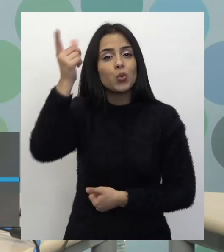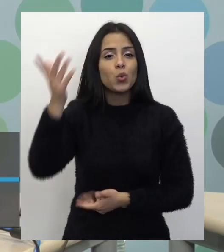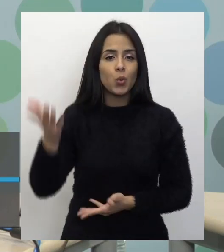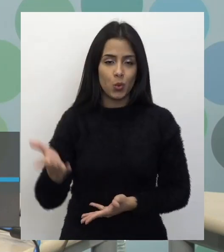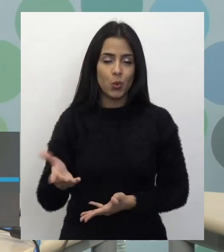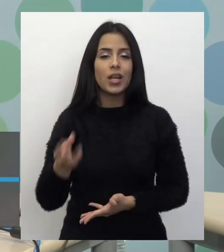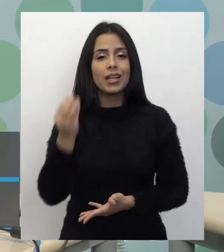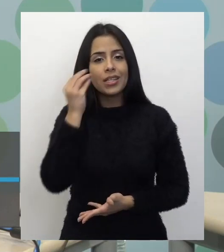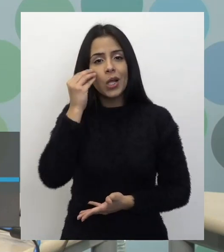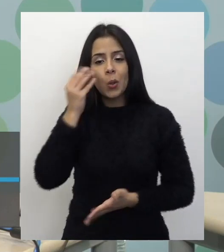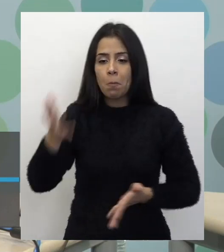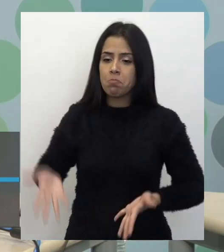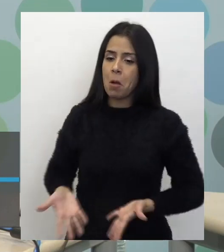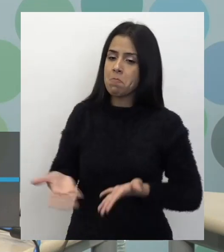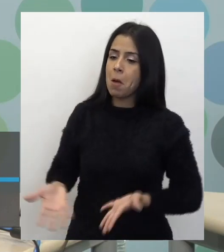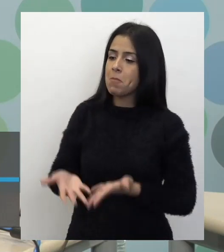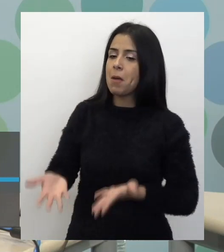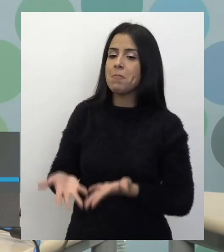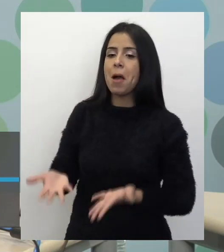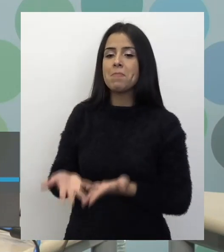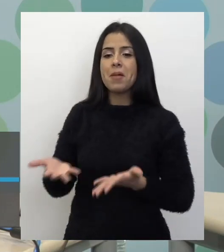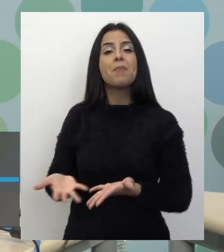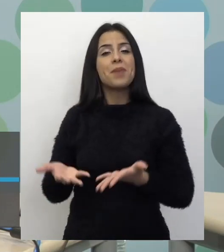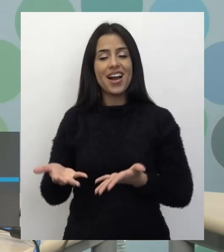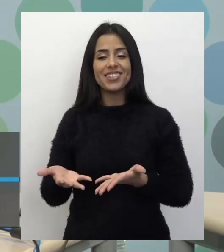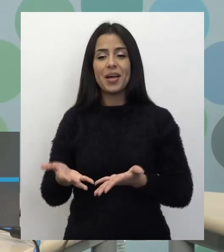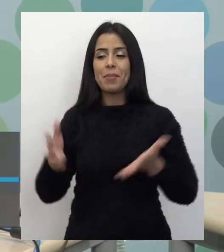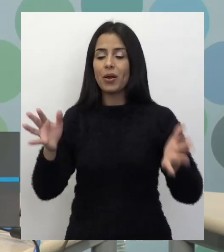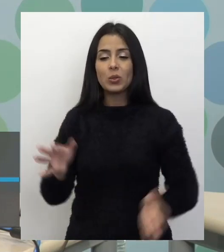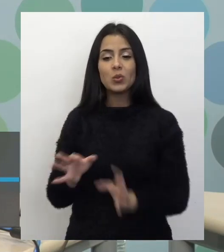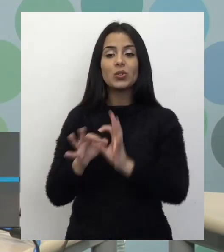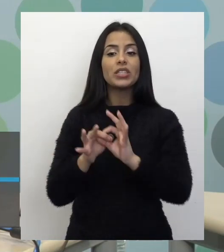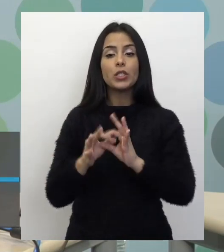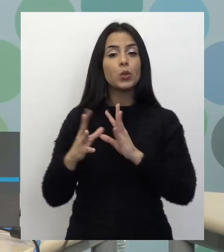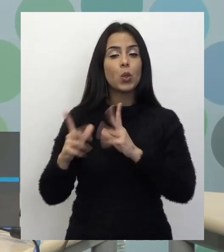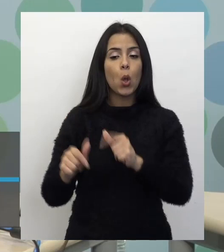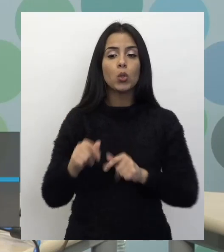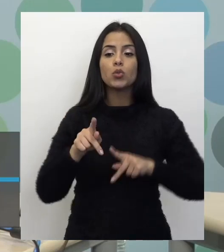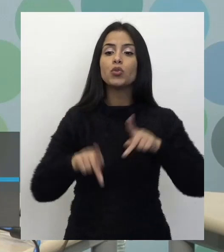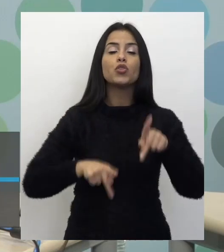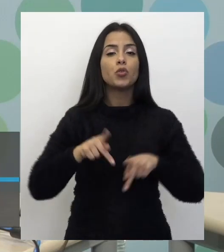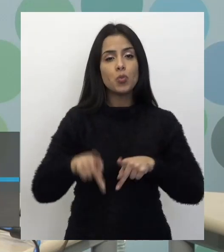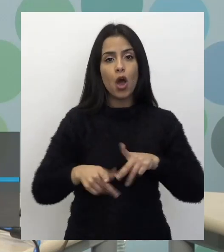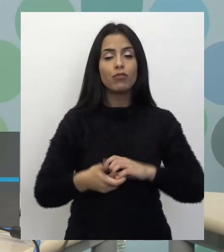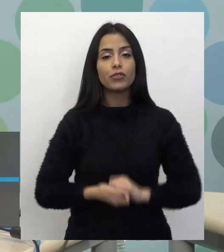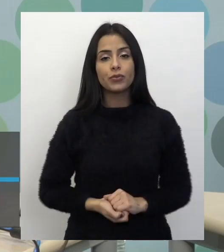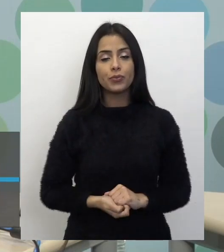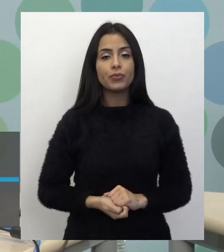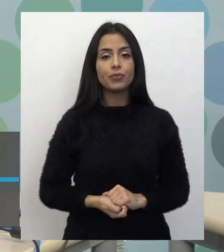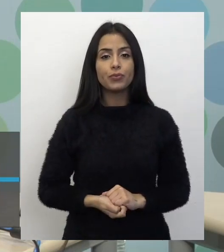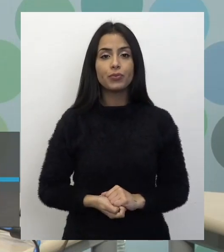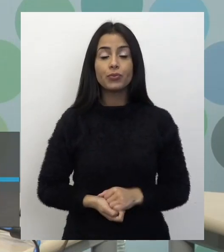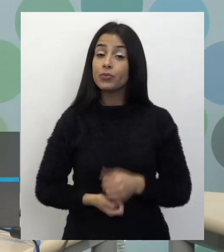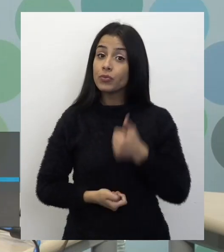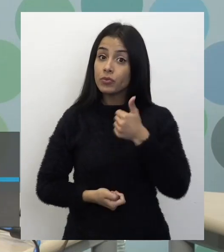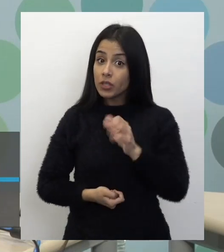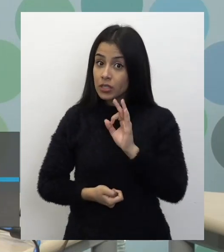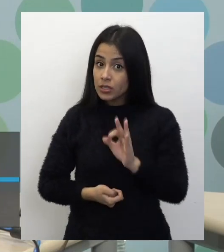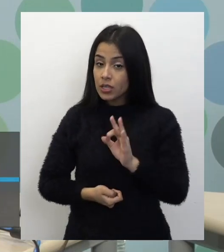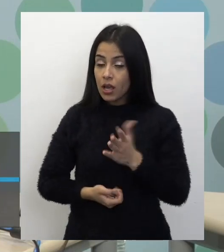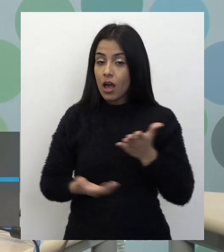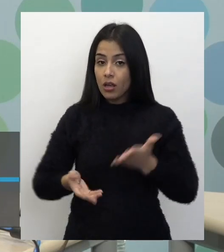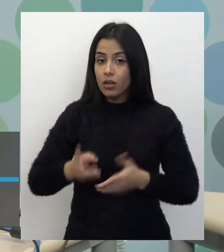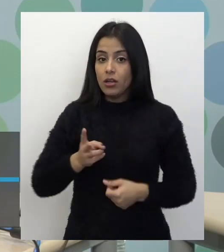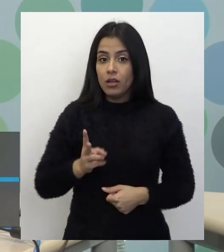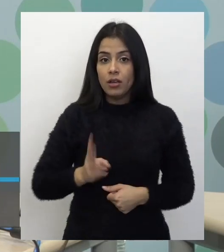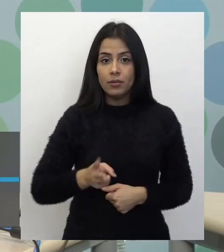ia difundindo essa cultura aí para fazer o elo de ligação entre todos os povos conquistados. Certo, gente? Então, vamos